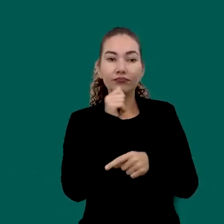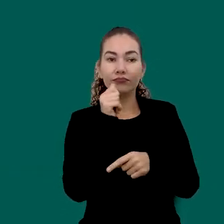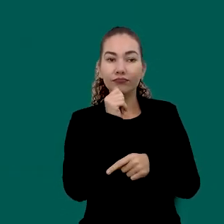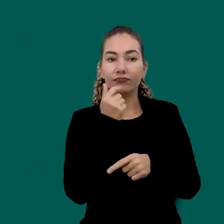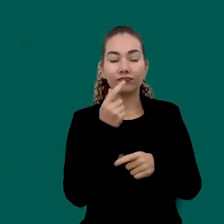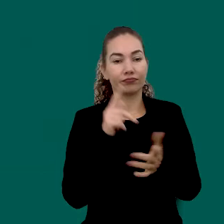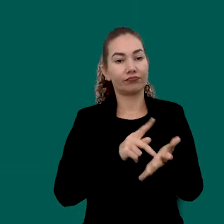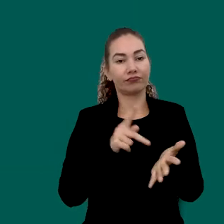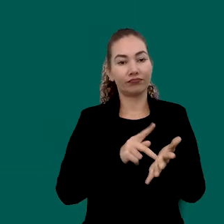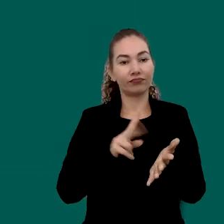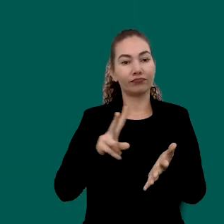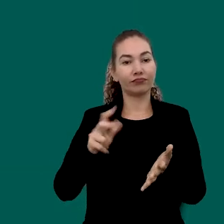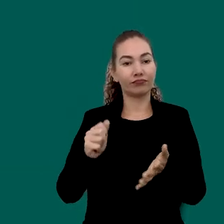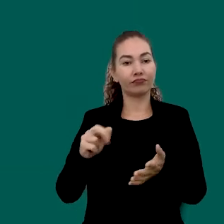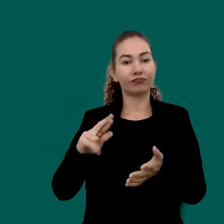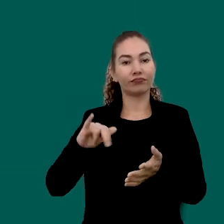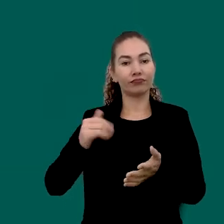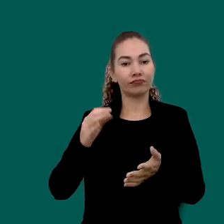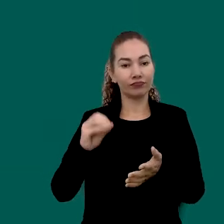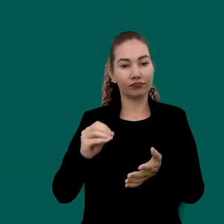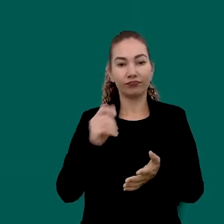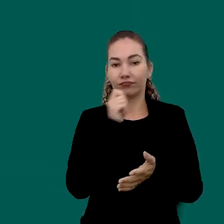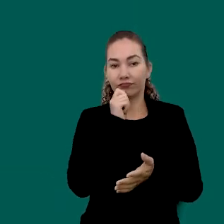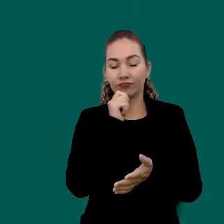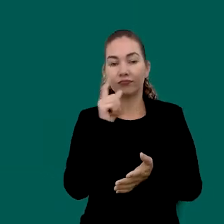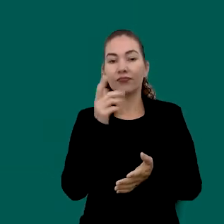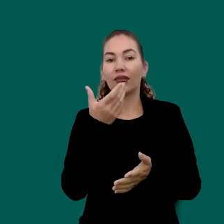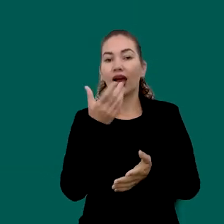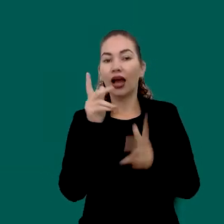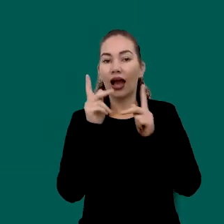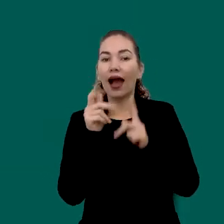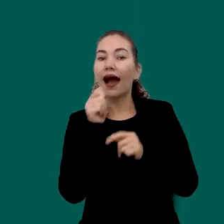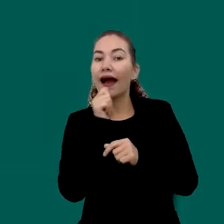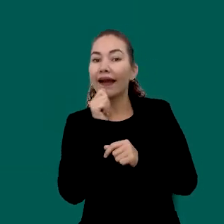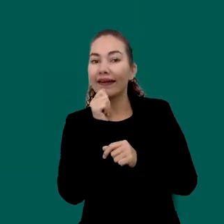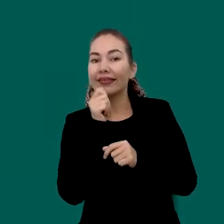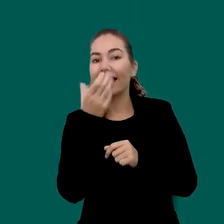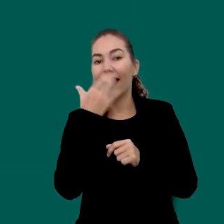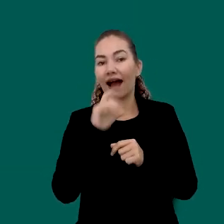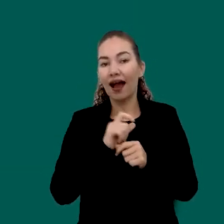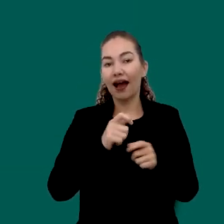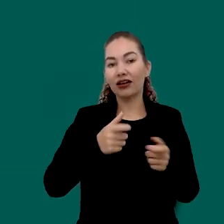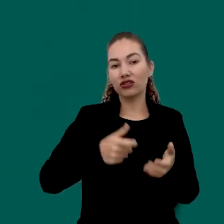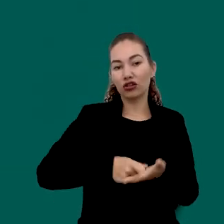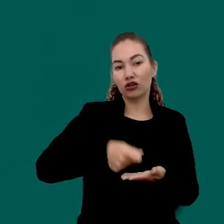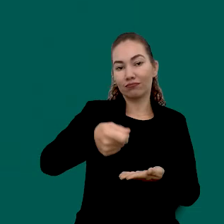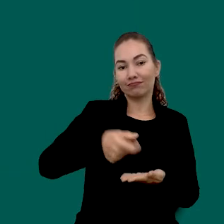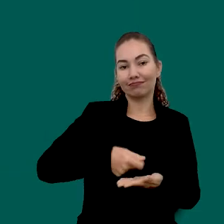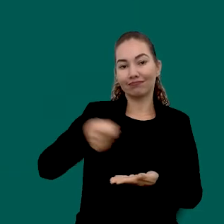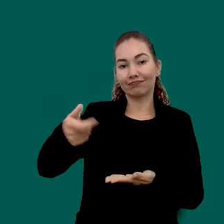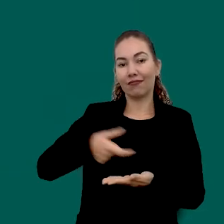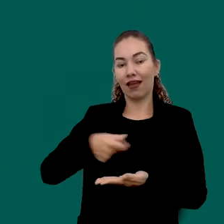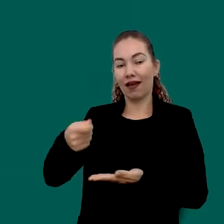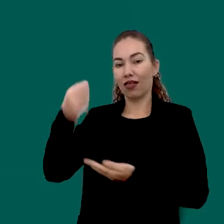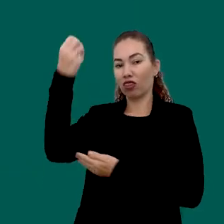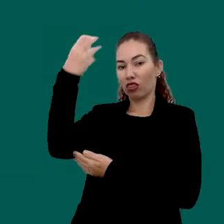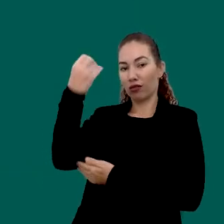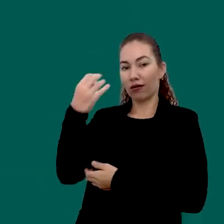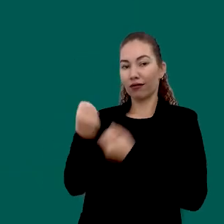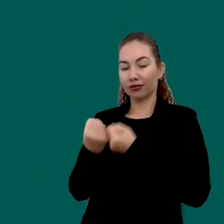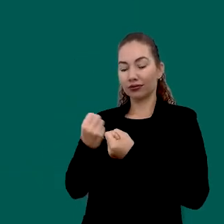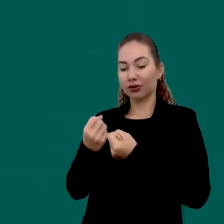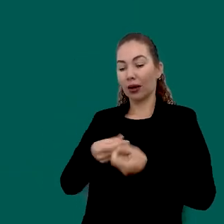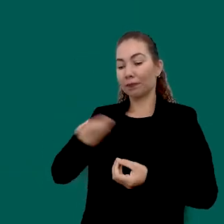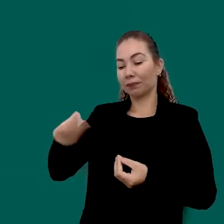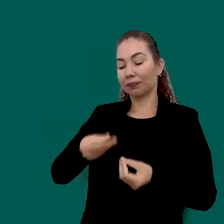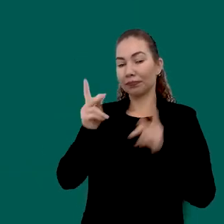precisa dessa estratégia, mas ainda não é uma realidade do varejista. A maioria dos varejistas ainda acha que um encartezinho de papel no sinal é só o que funciona, né?